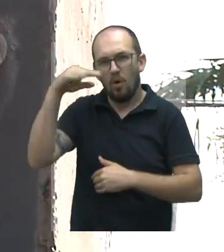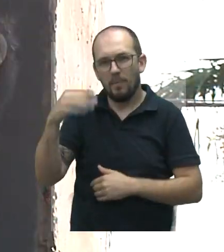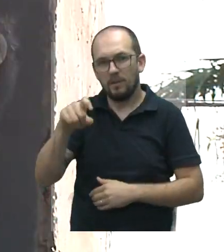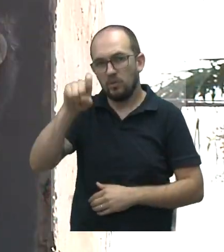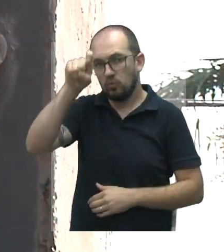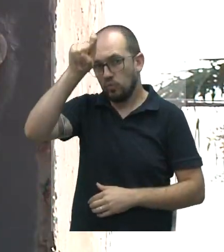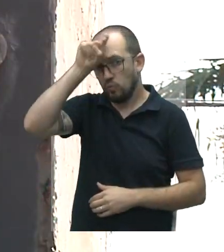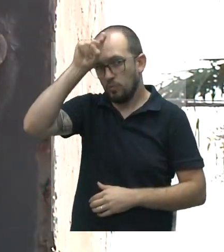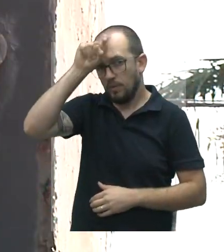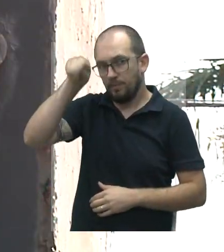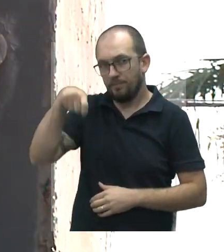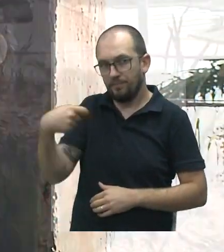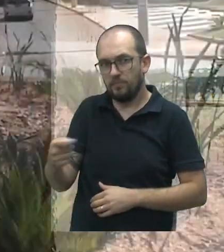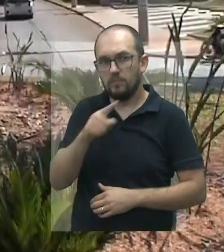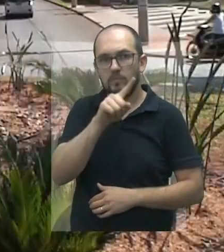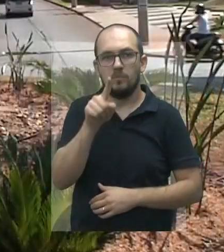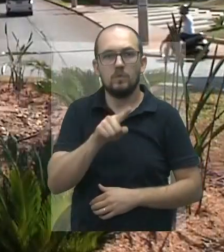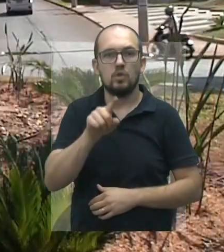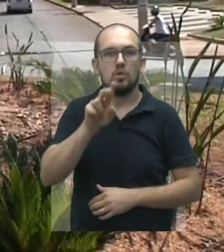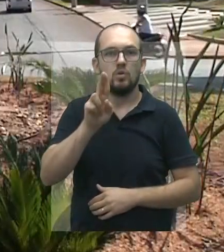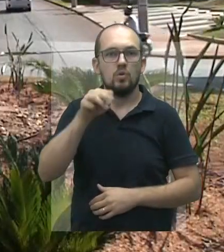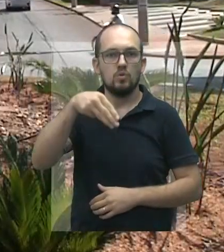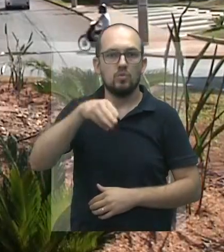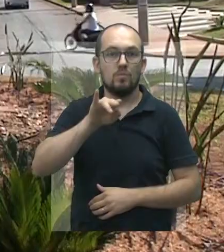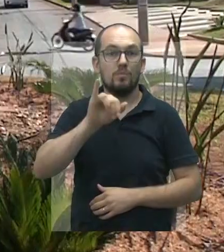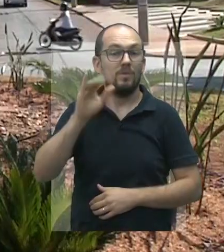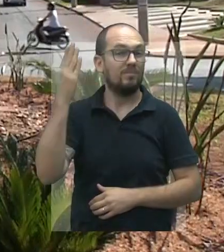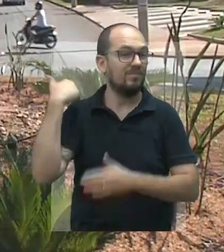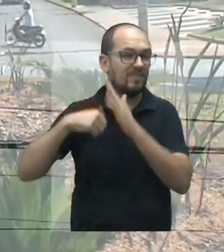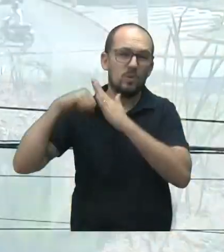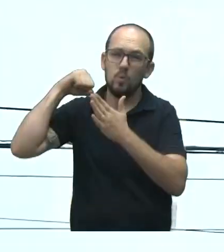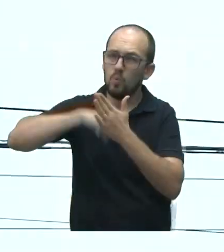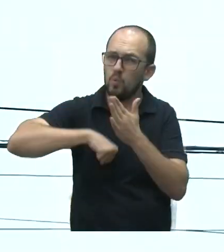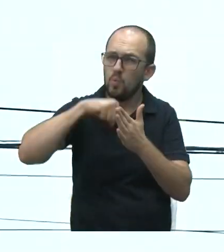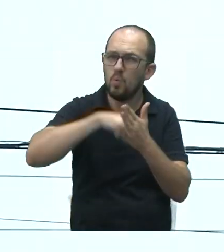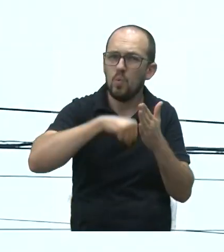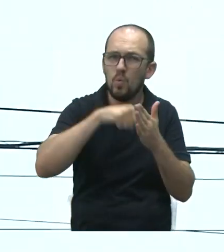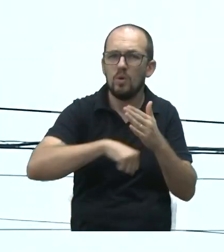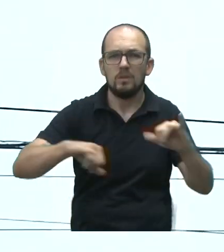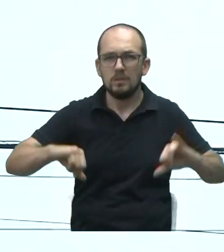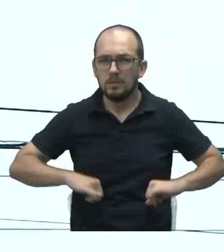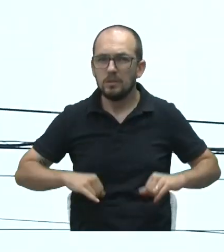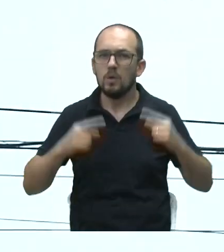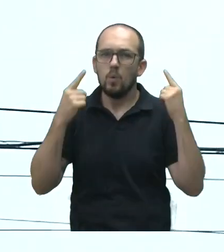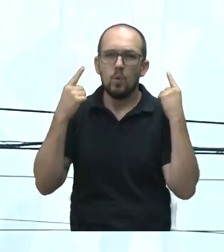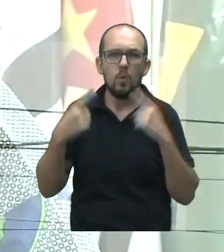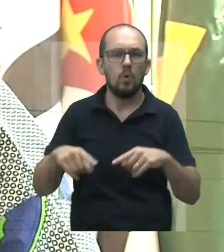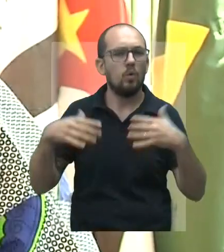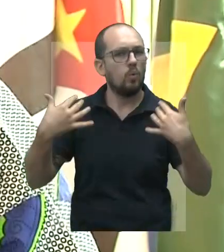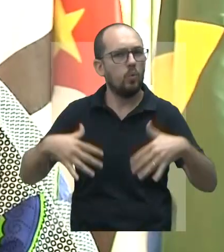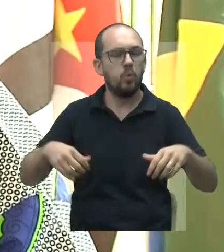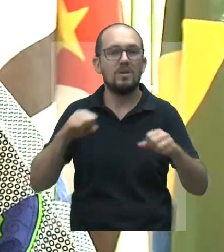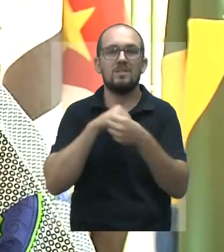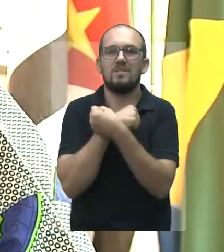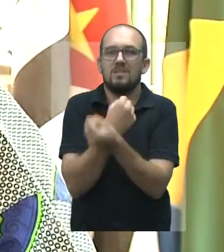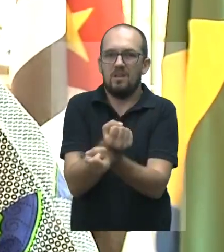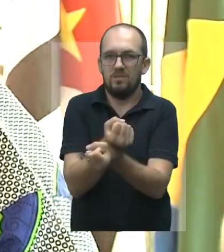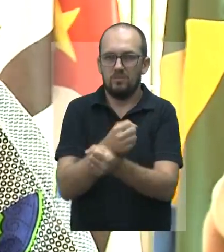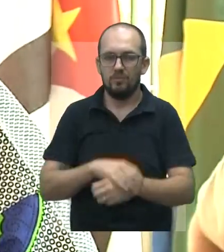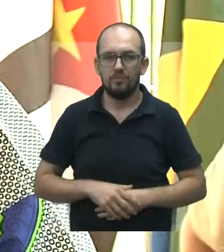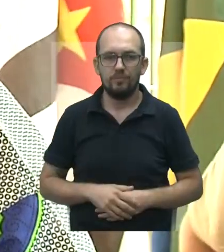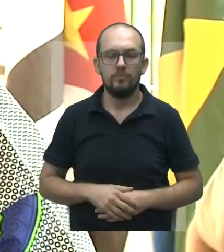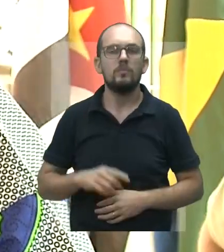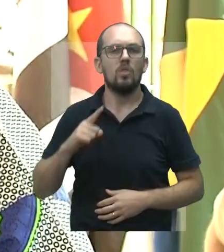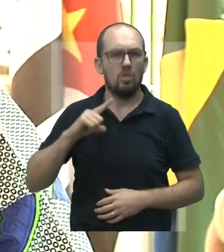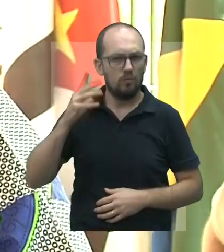dos Palmares, símbolo da resistência e luta contra a escravidão. O evento foi aberto com